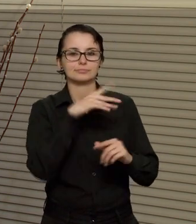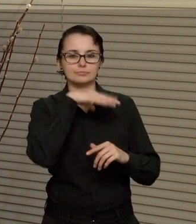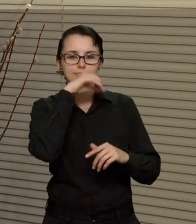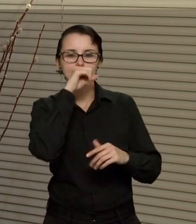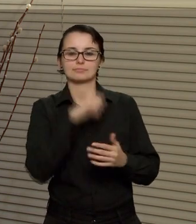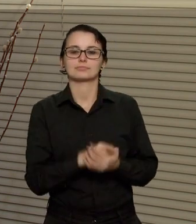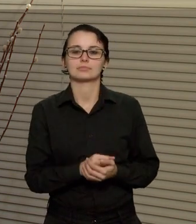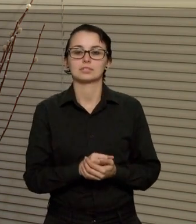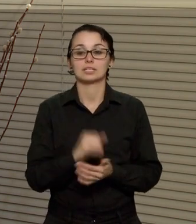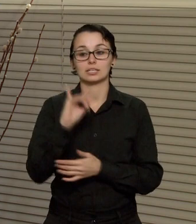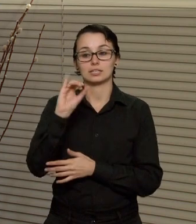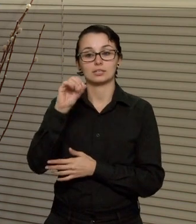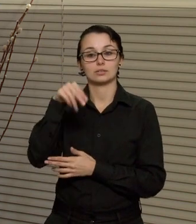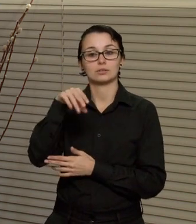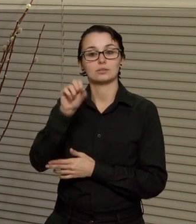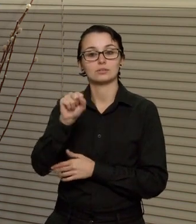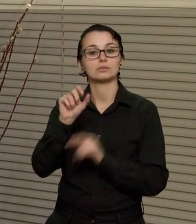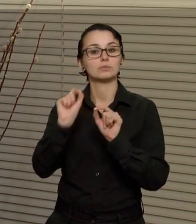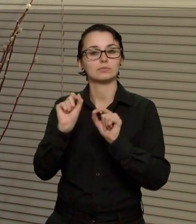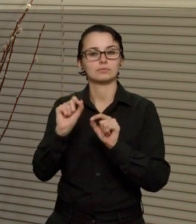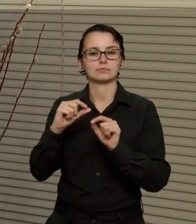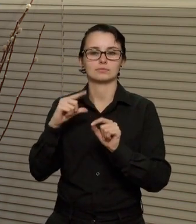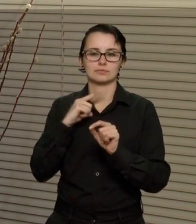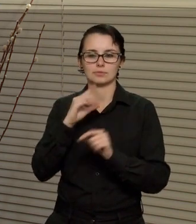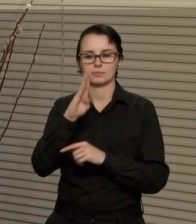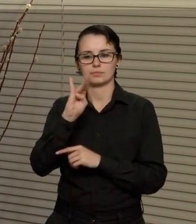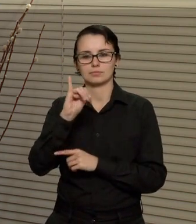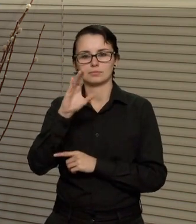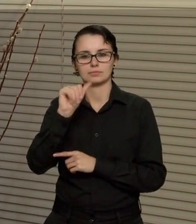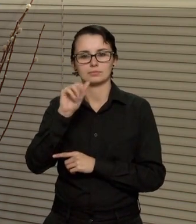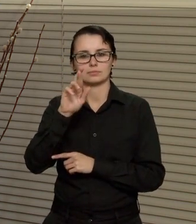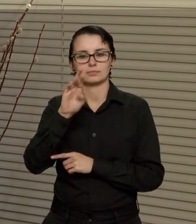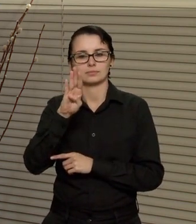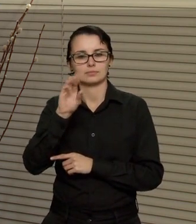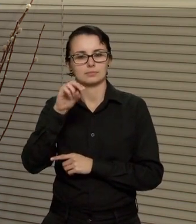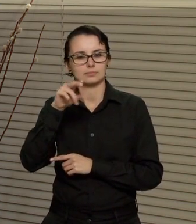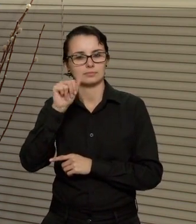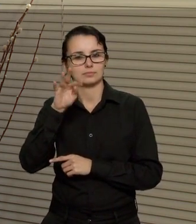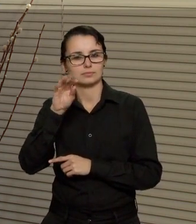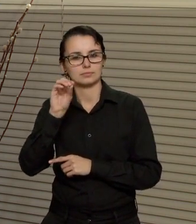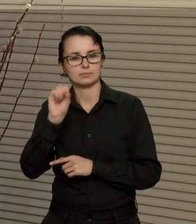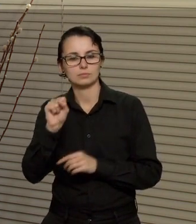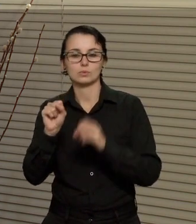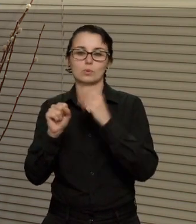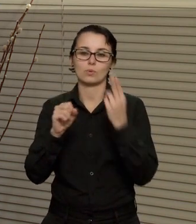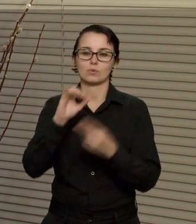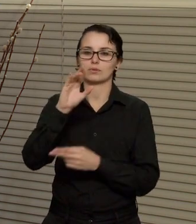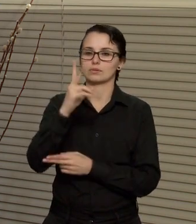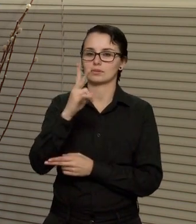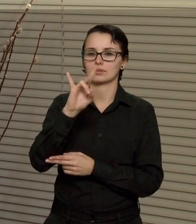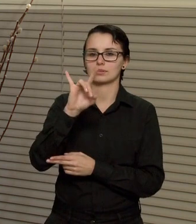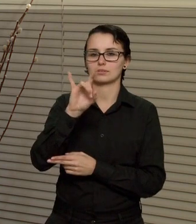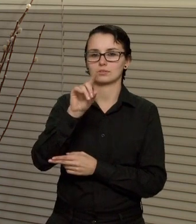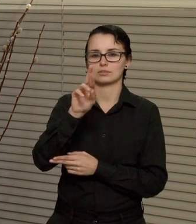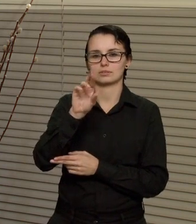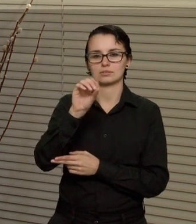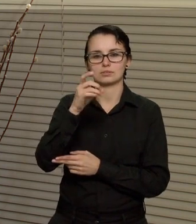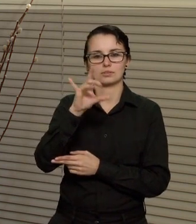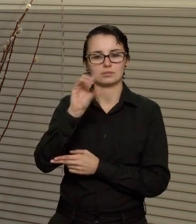são bicarbonatos, carbonatos e hidróxidos. Em termos sanitários, a alcalinidade não